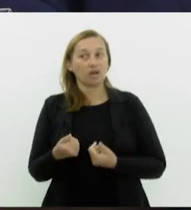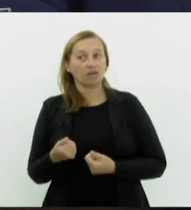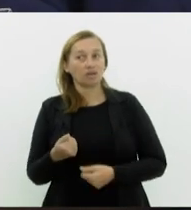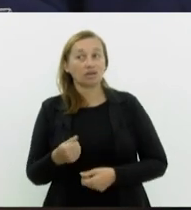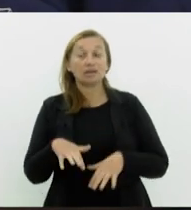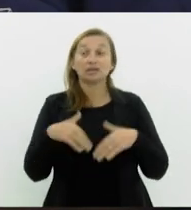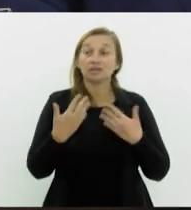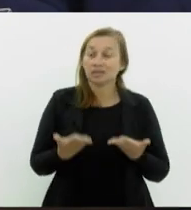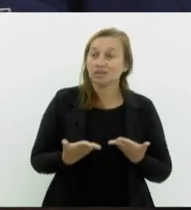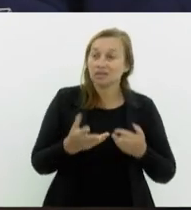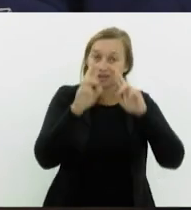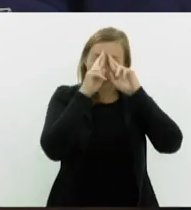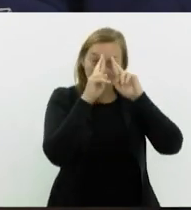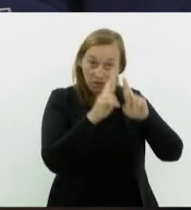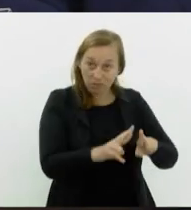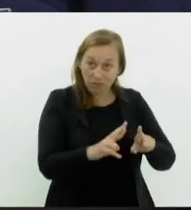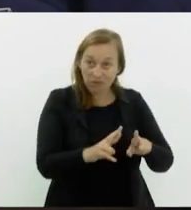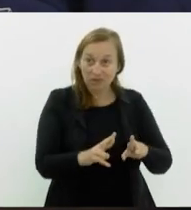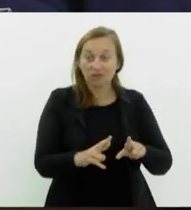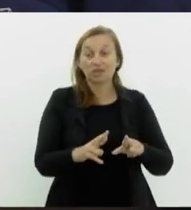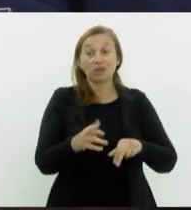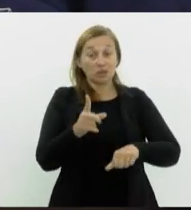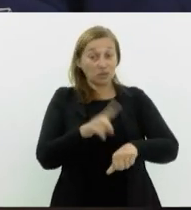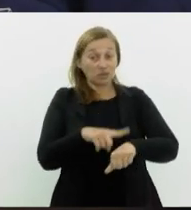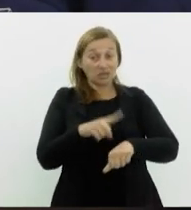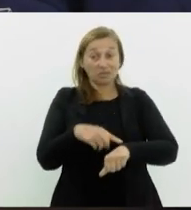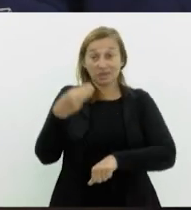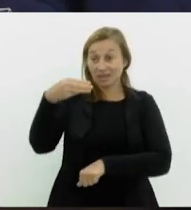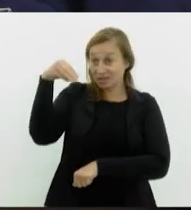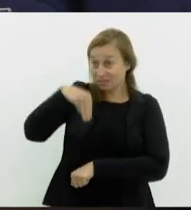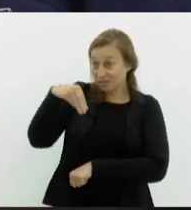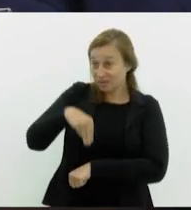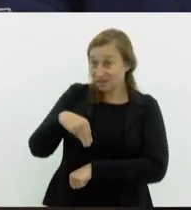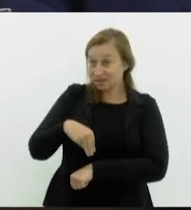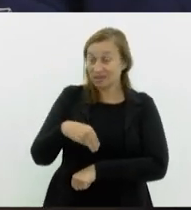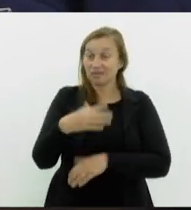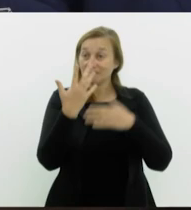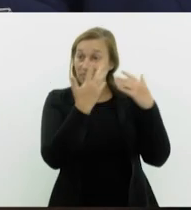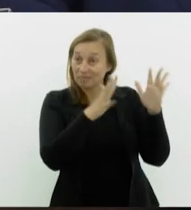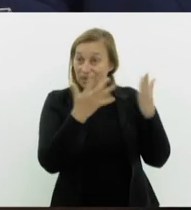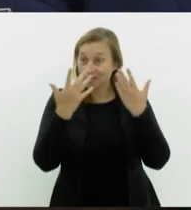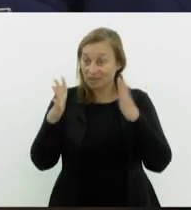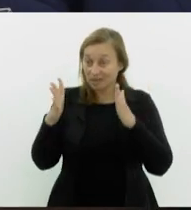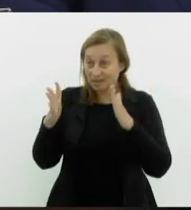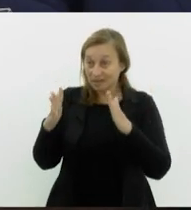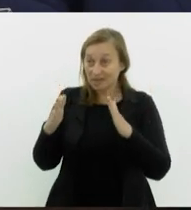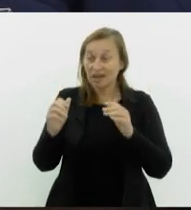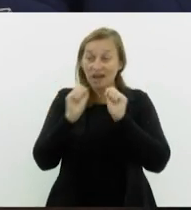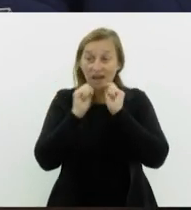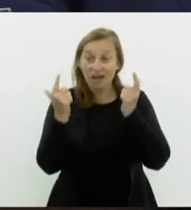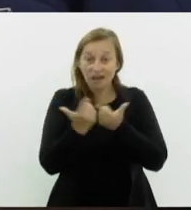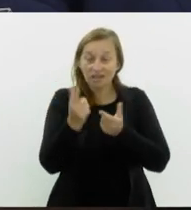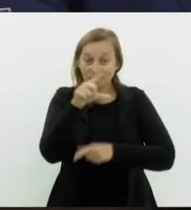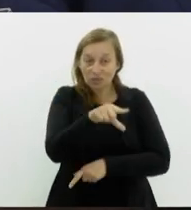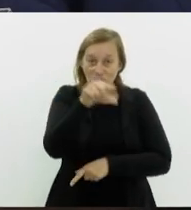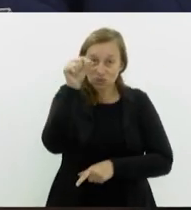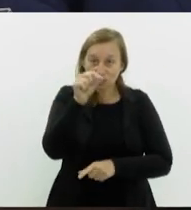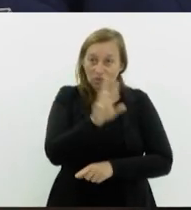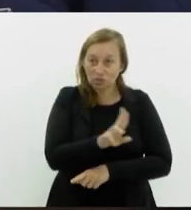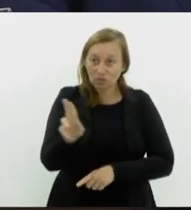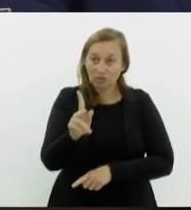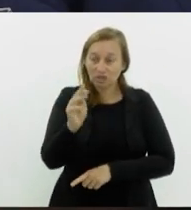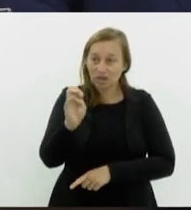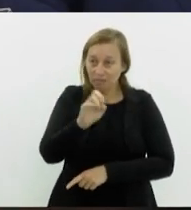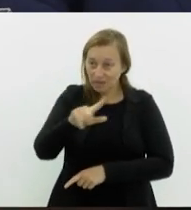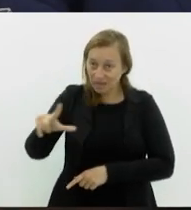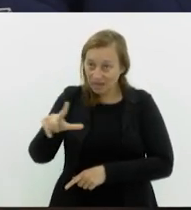Então, respeitando o tempo regulamentar de 3 minutos, queria cumprimentar a Alerj pela escolha do nome de Gabriel